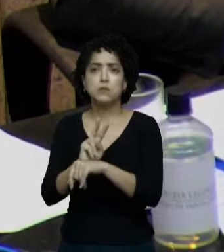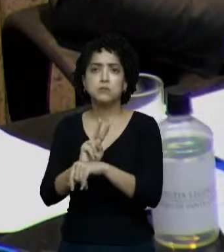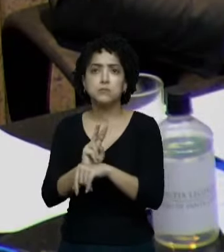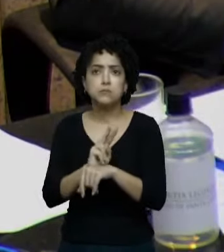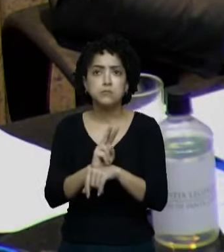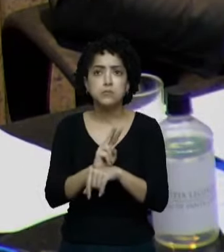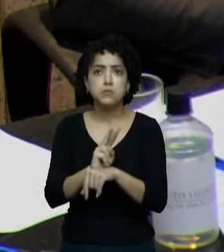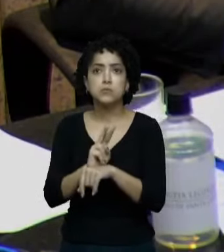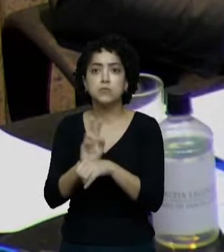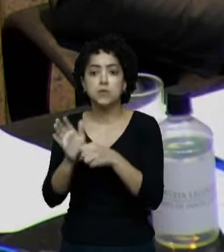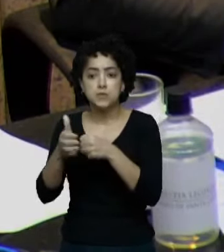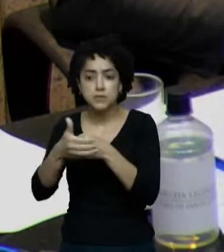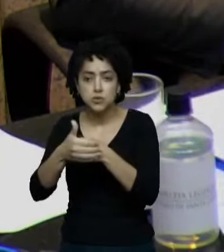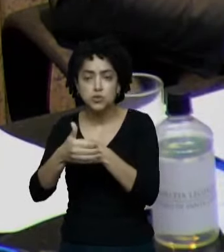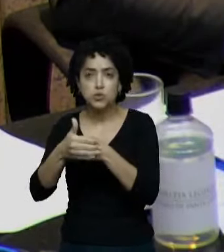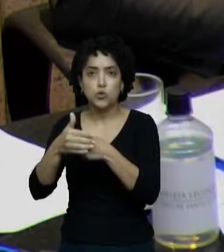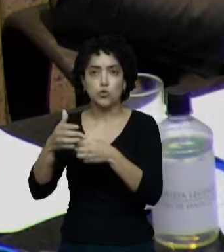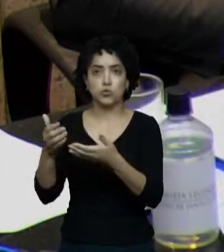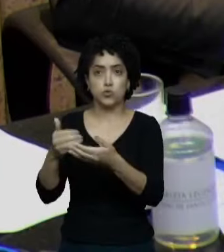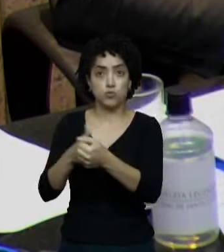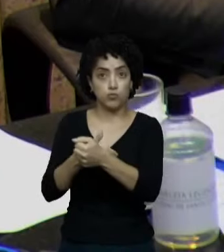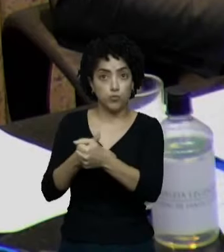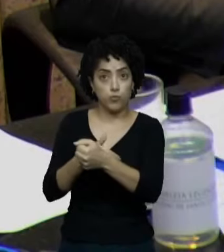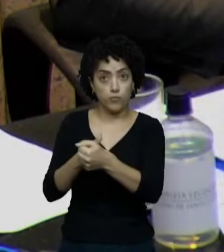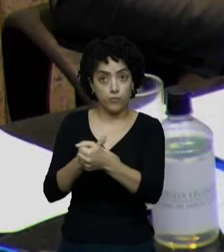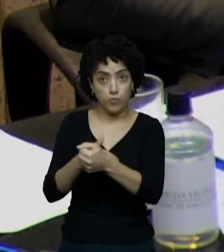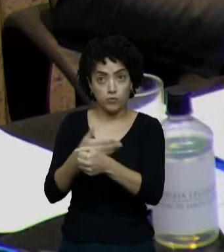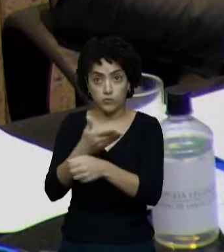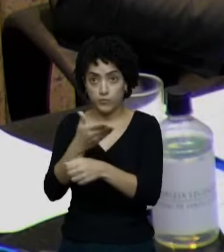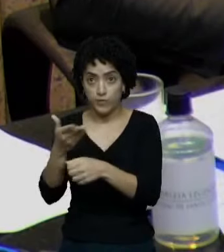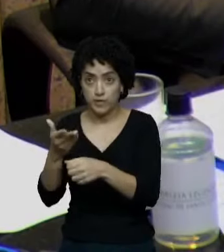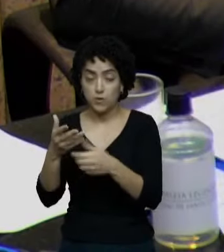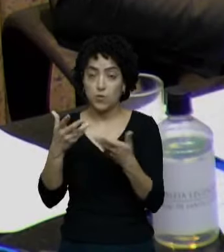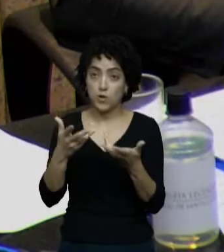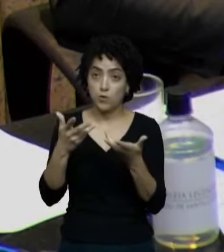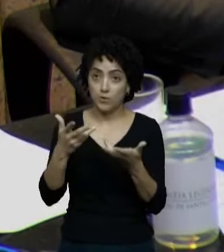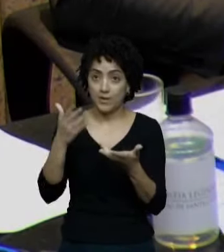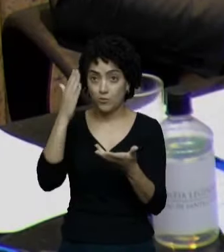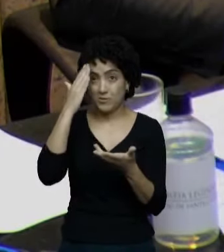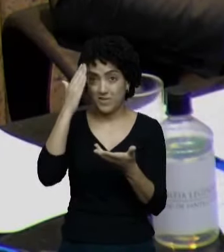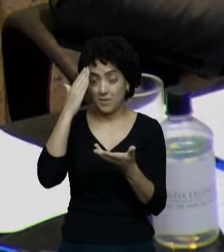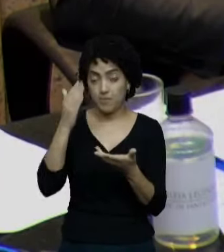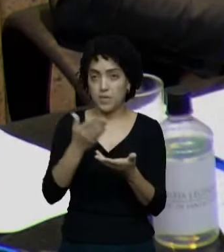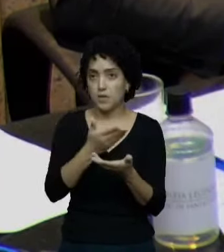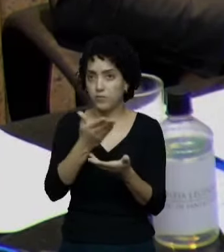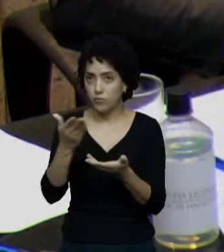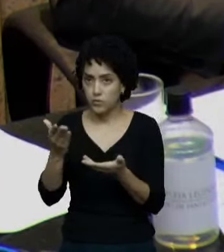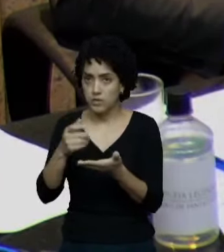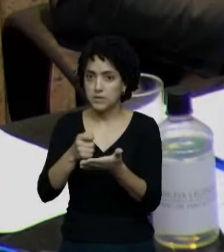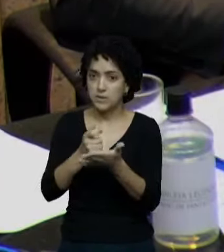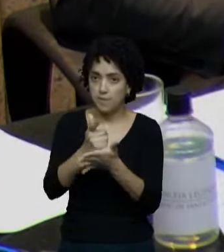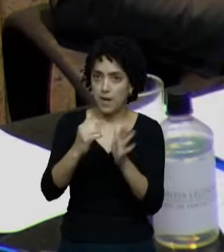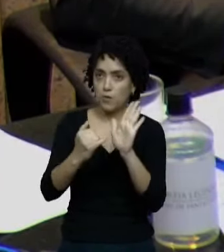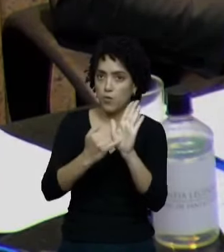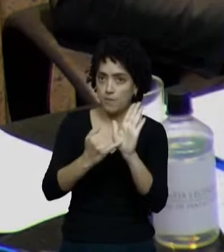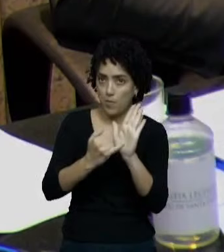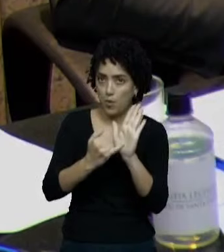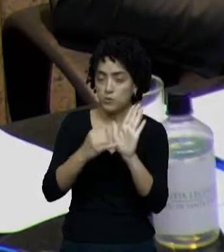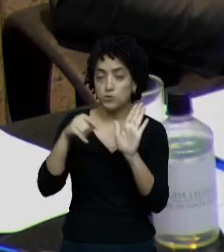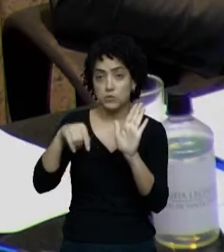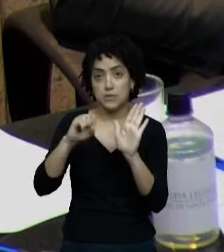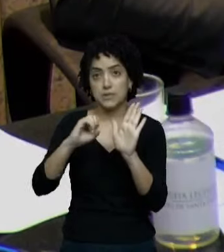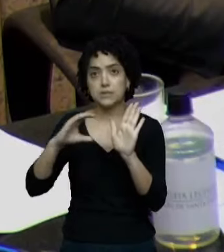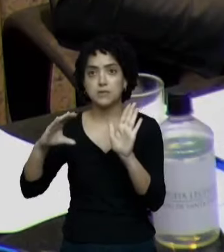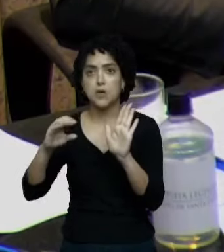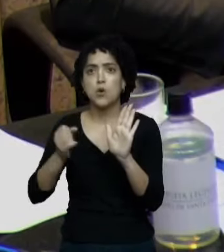sigilosos os voos feitos por essa aeronave. Então, eu quero saber, em nome dos pagadores de impostos catarinenses,